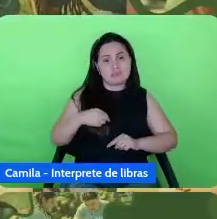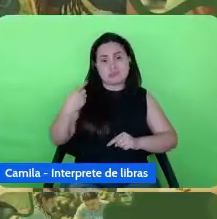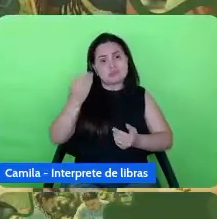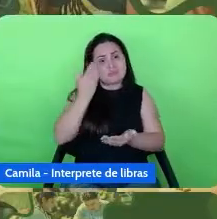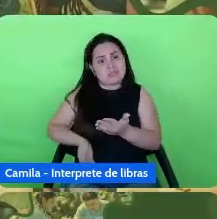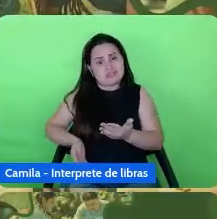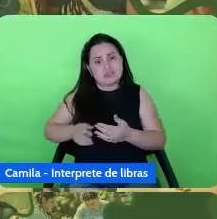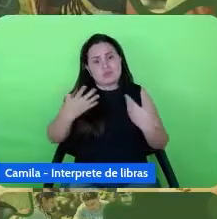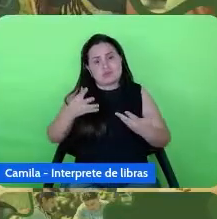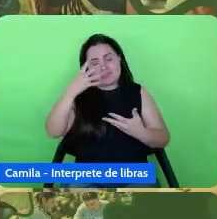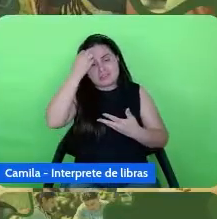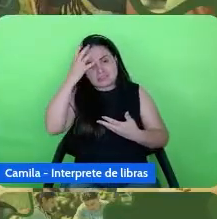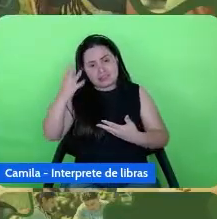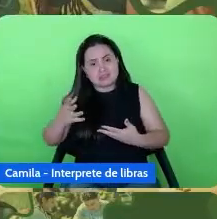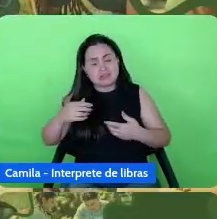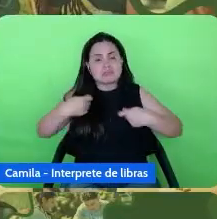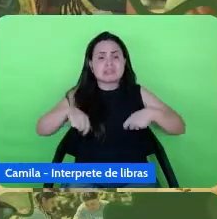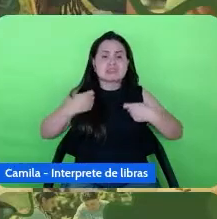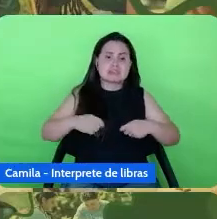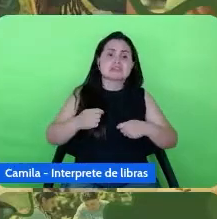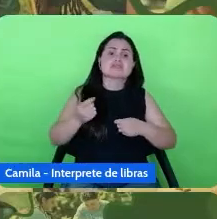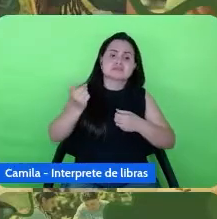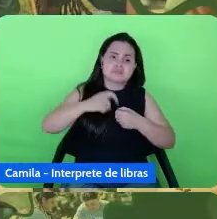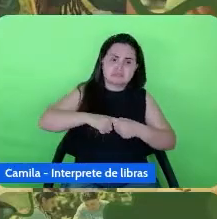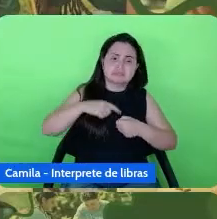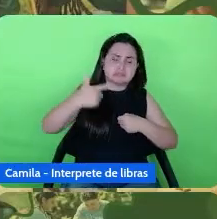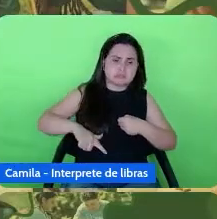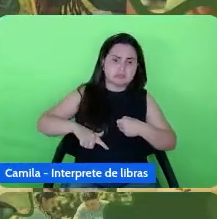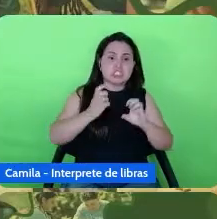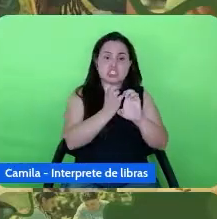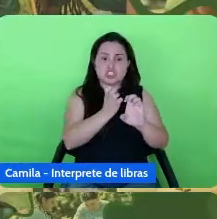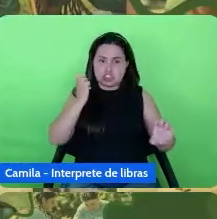esquecemos, precisamos revivê-las. E a engenharia tem um